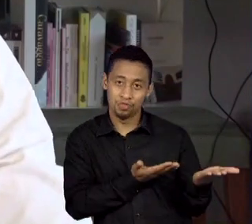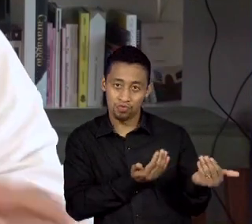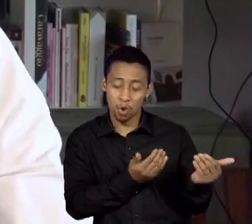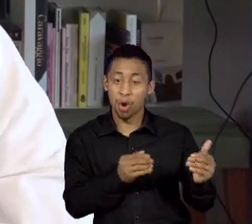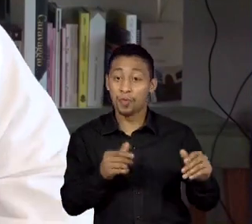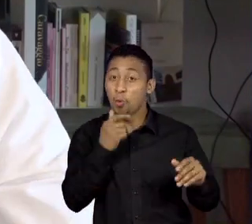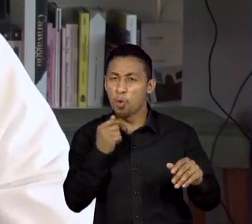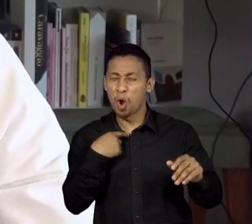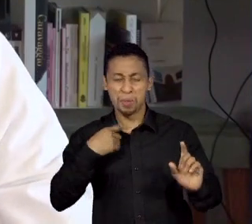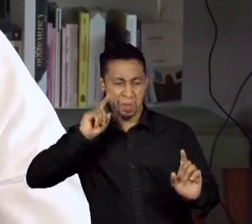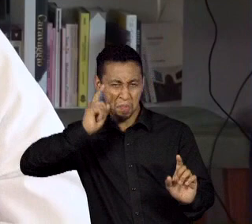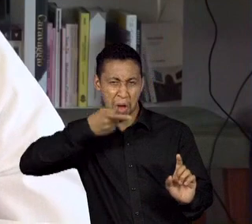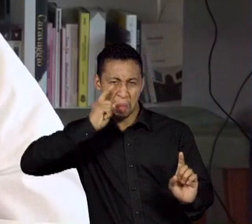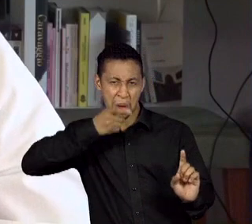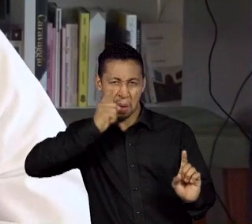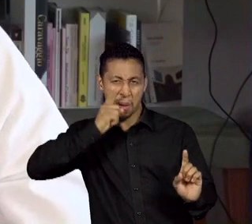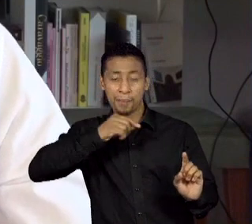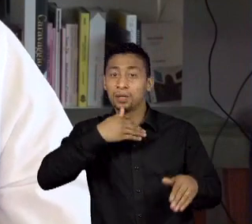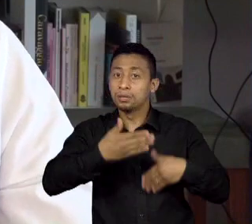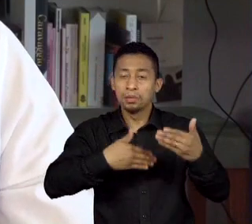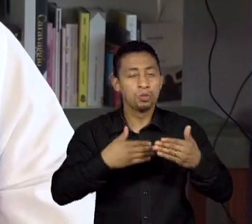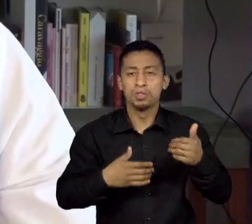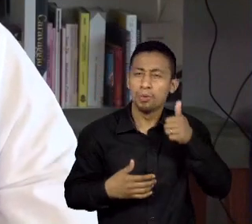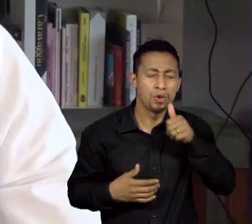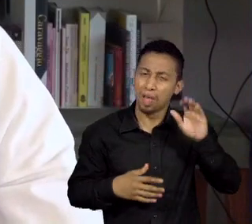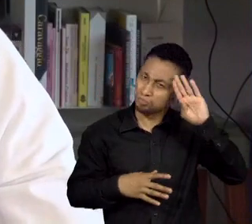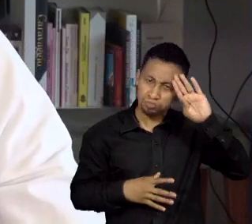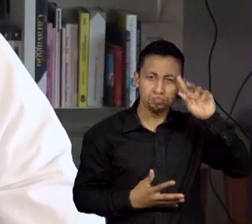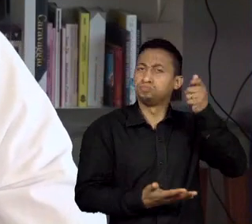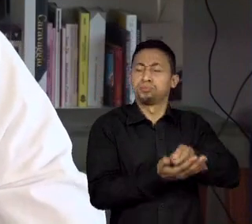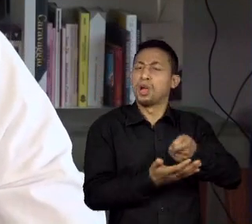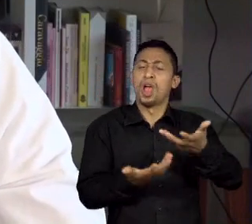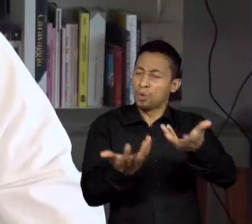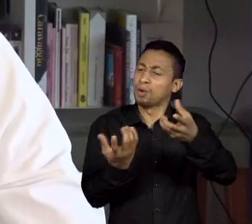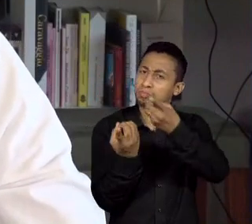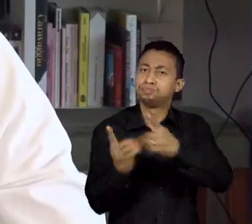pega a rédea da separação e ela que comanda uma nova maneira de